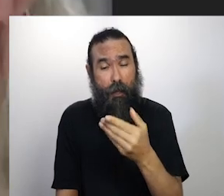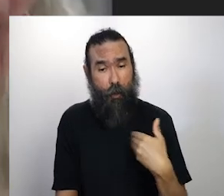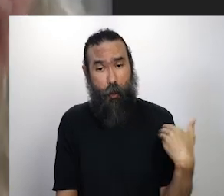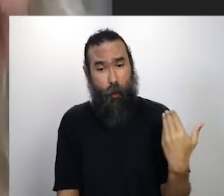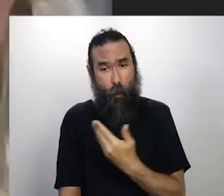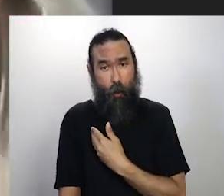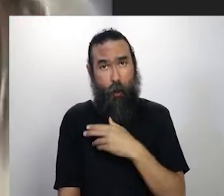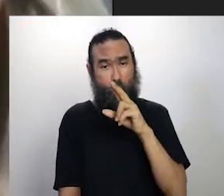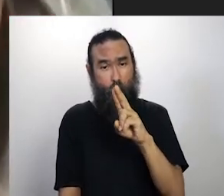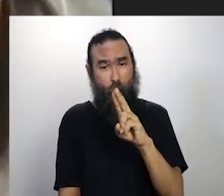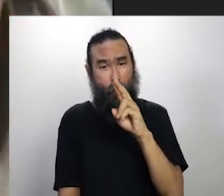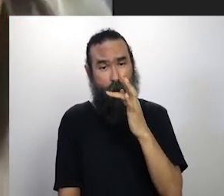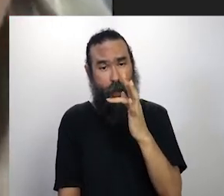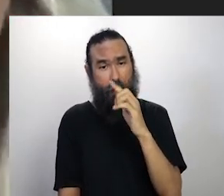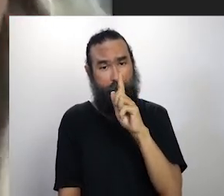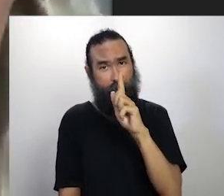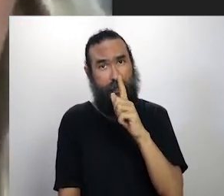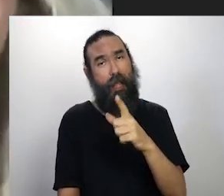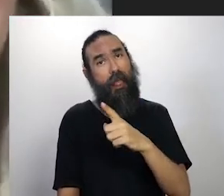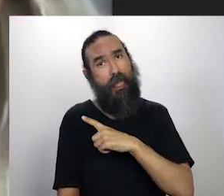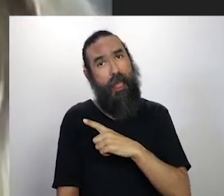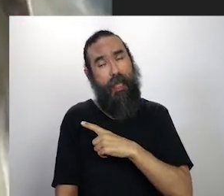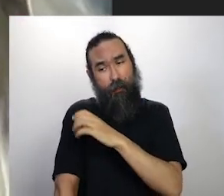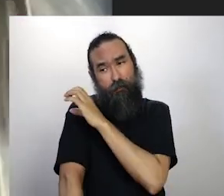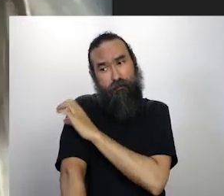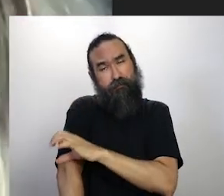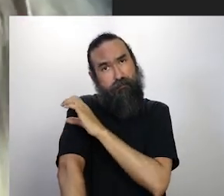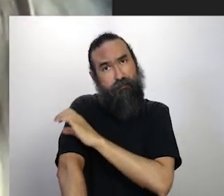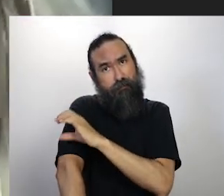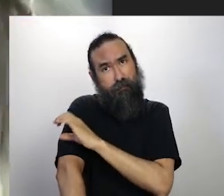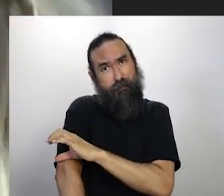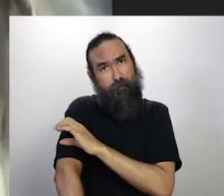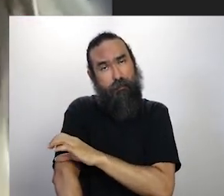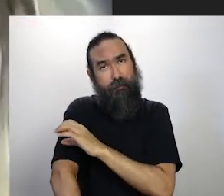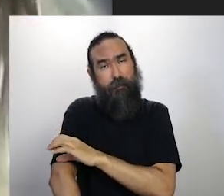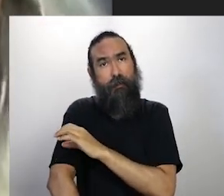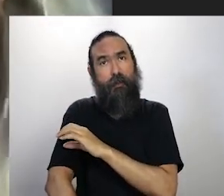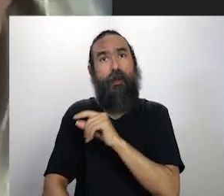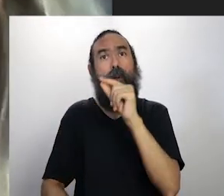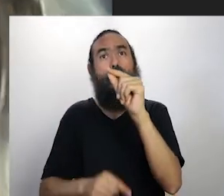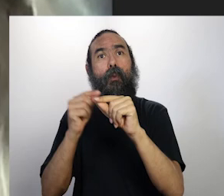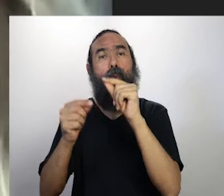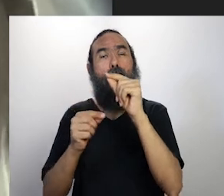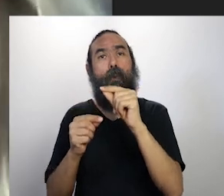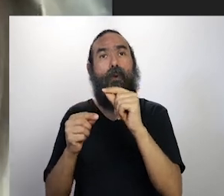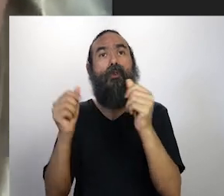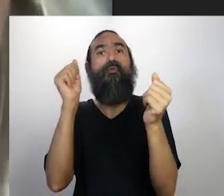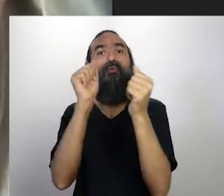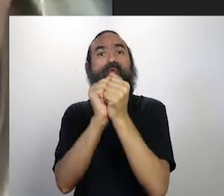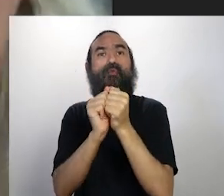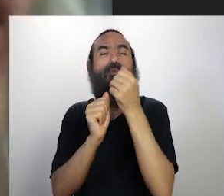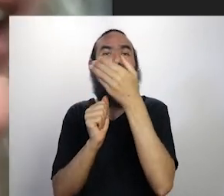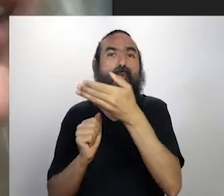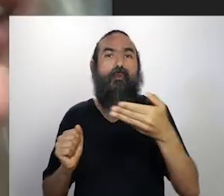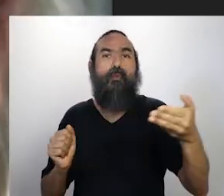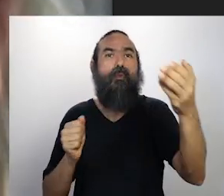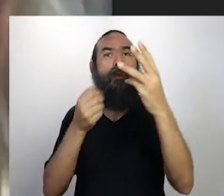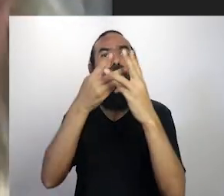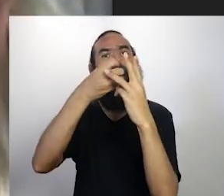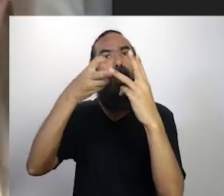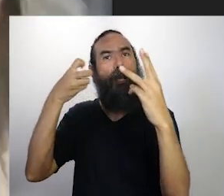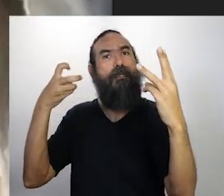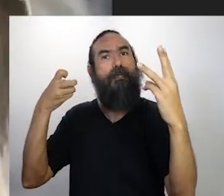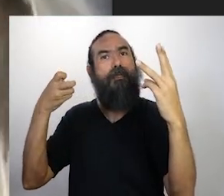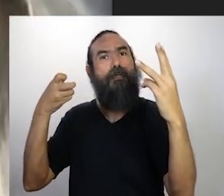que a UFG ela tem a licenciatura intercultural, né? Que é com os povos indígenas, né?